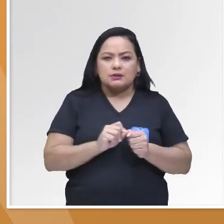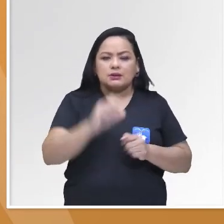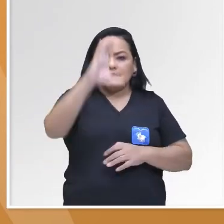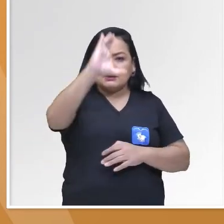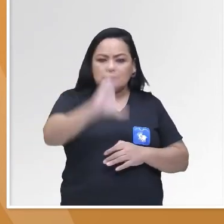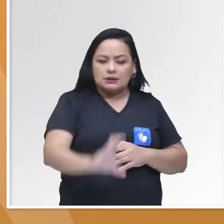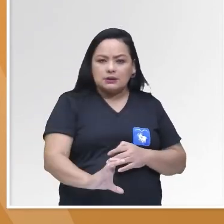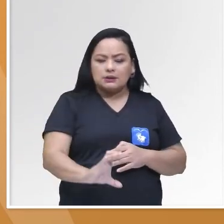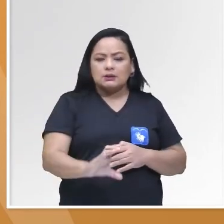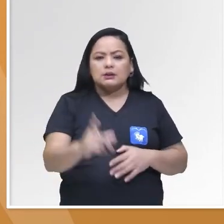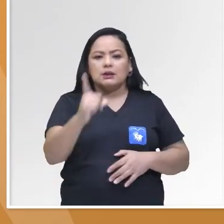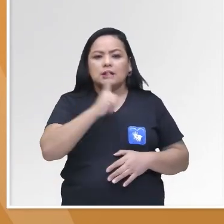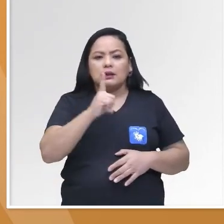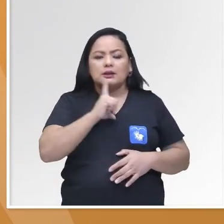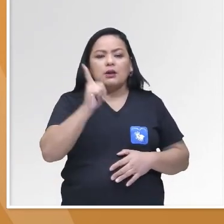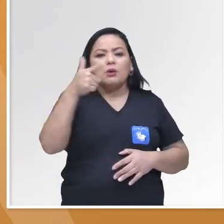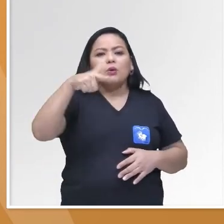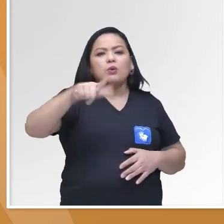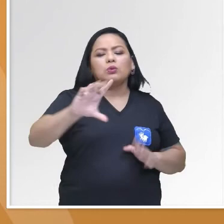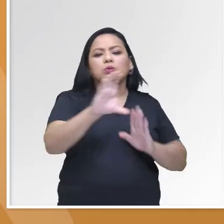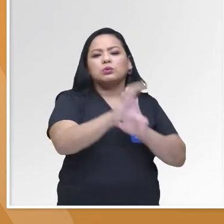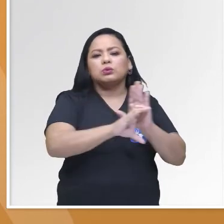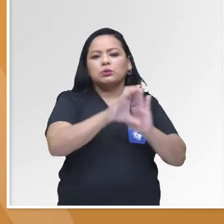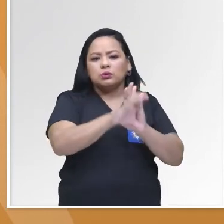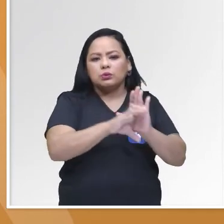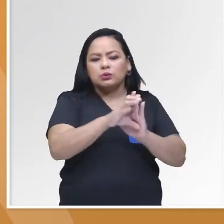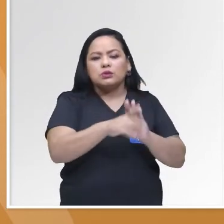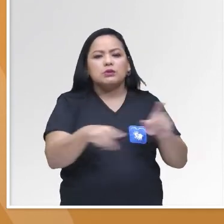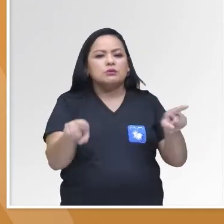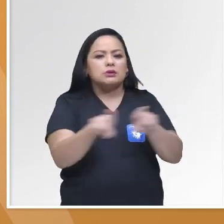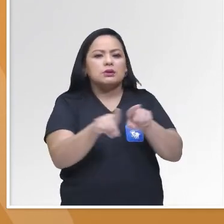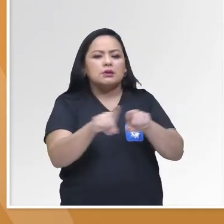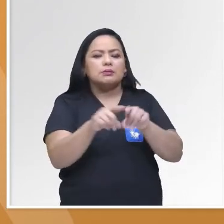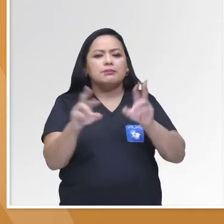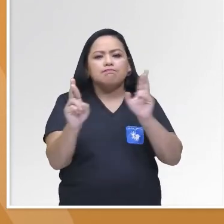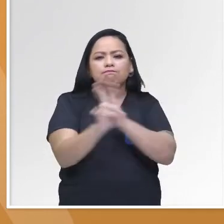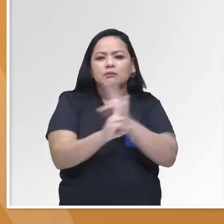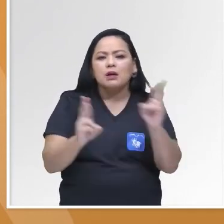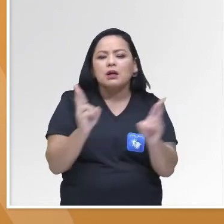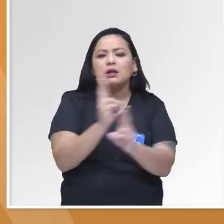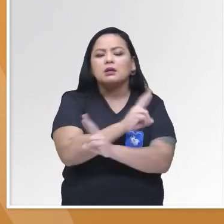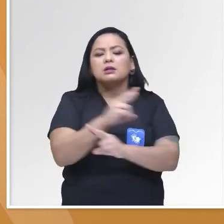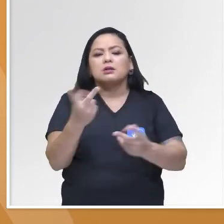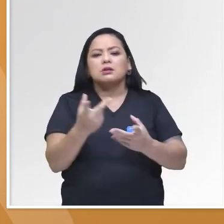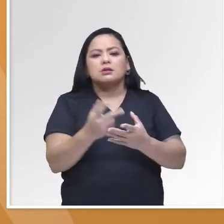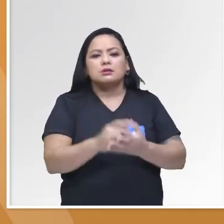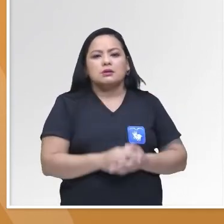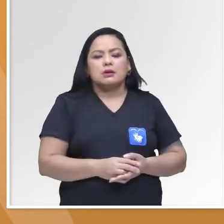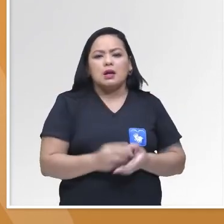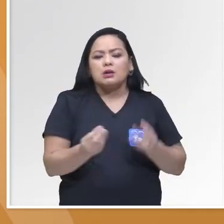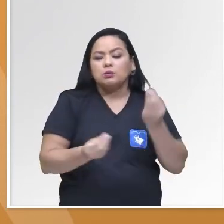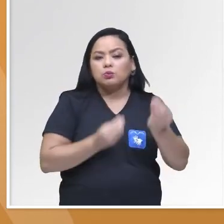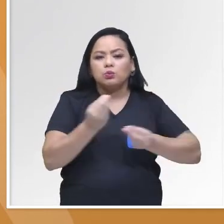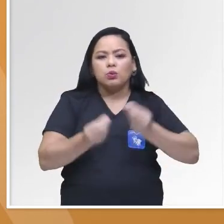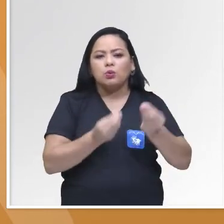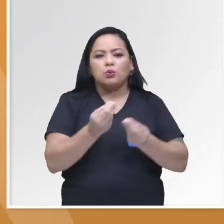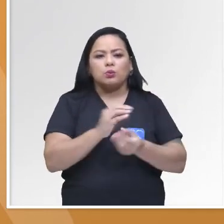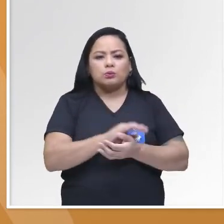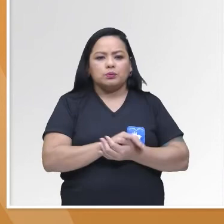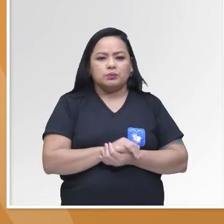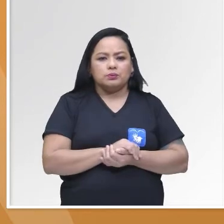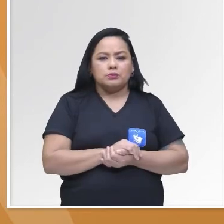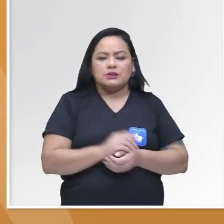cidadania, existe outro conceito também relacionado a esta forma de ser,